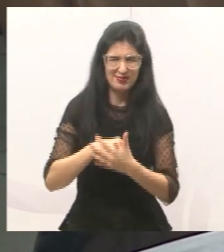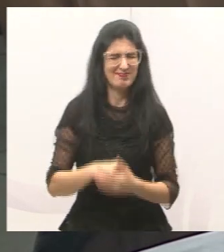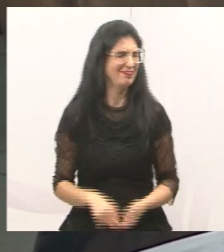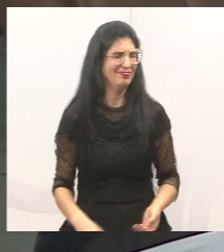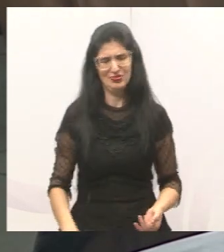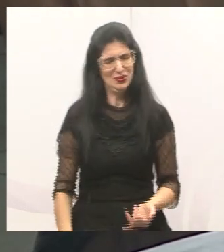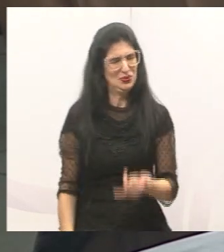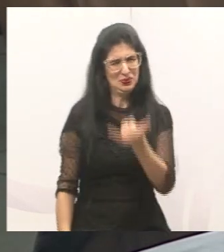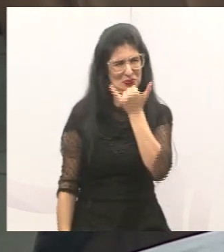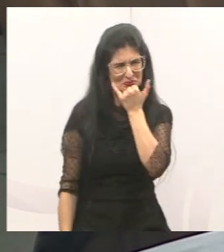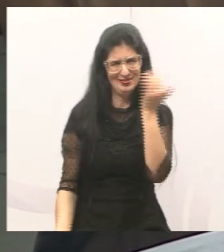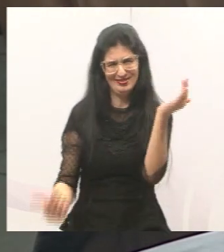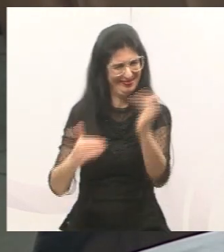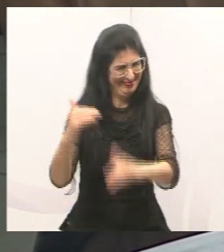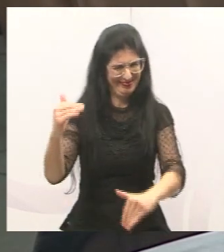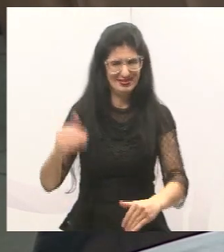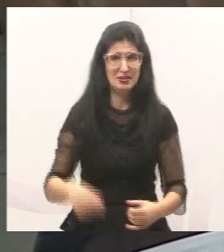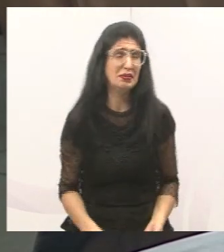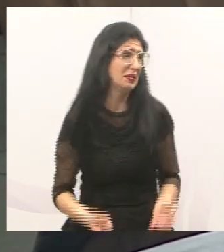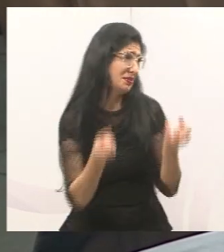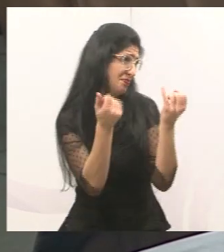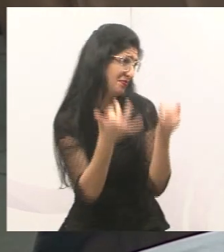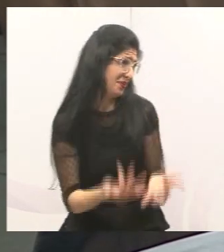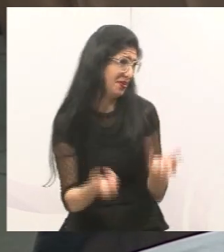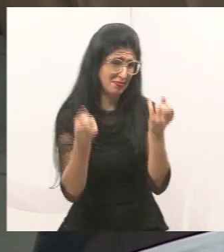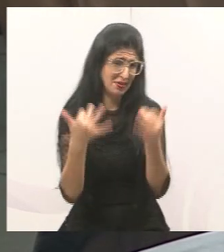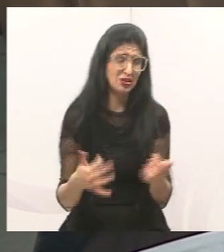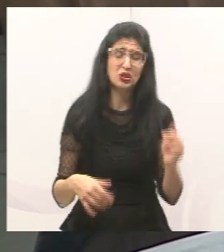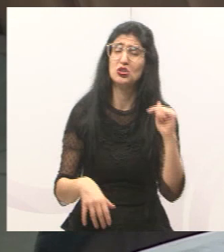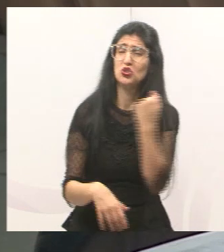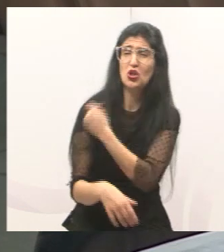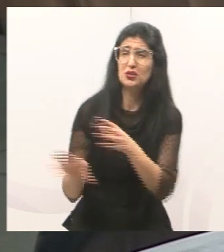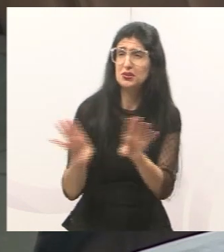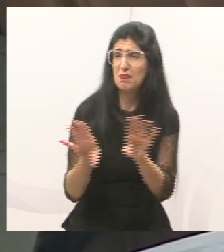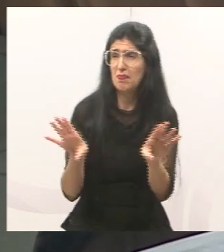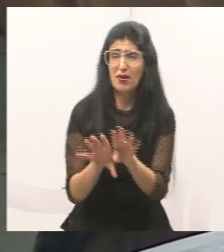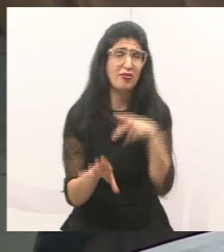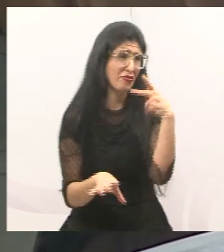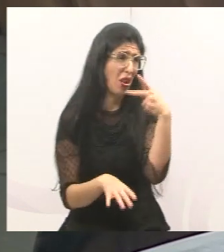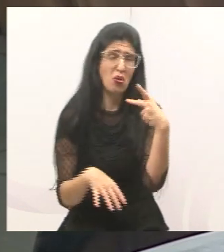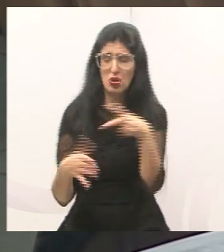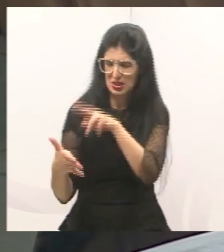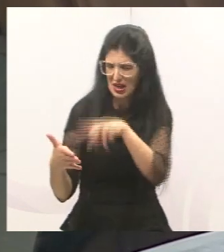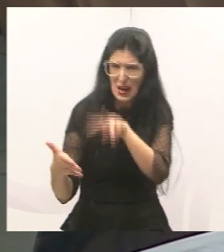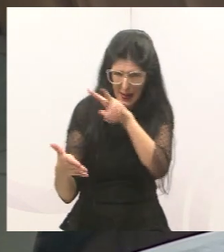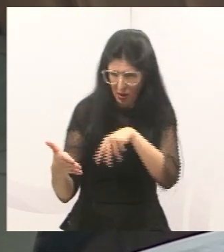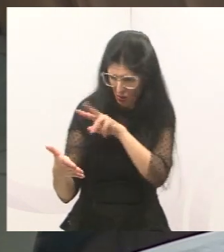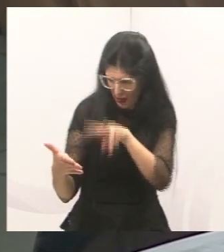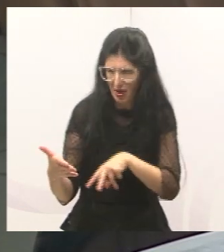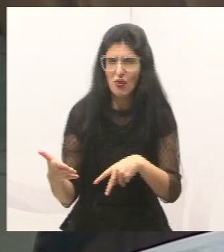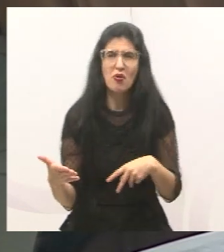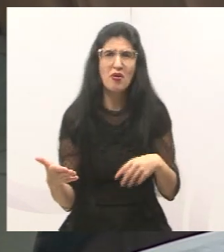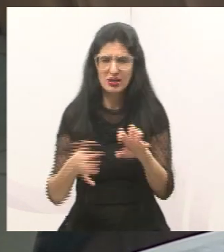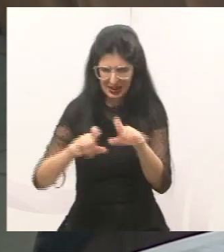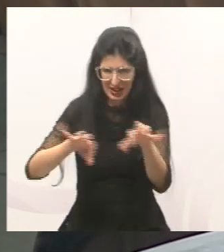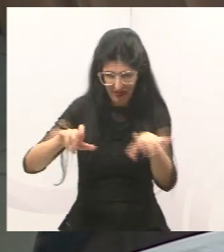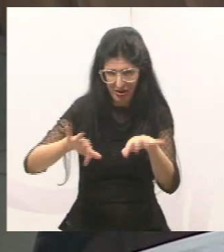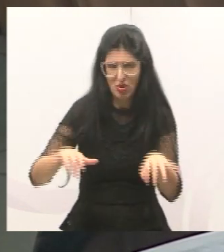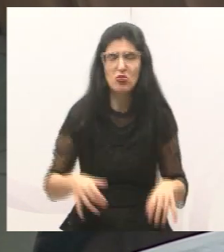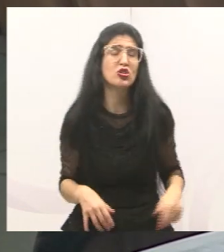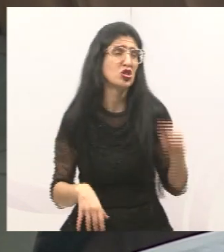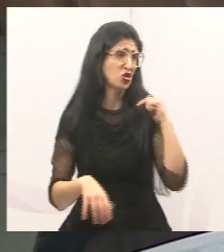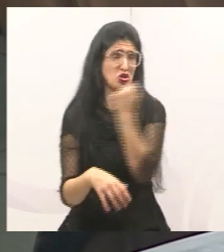argumentos aí. Mas o argumento que está usando, que nós não temos... não somos técnicos,